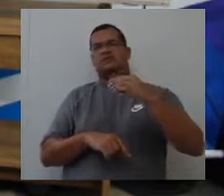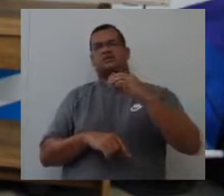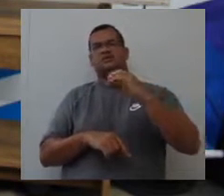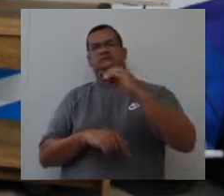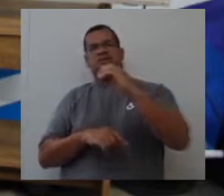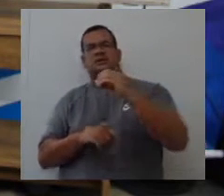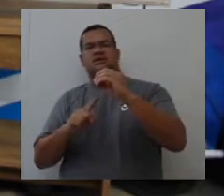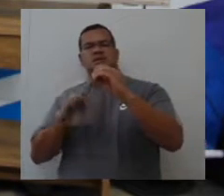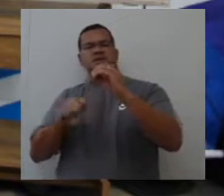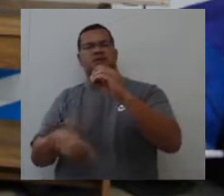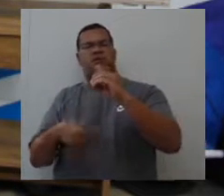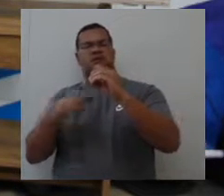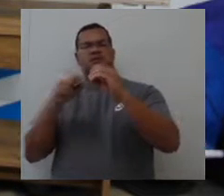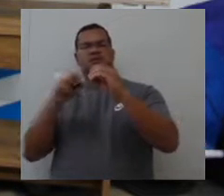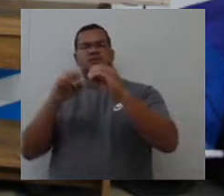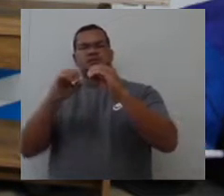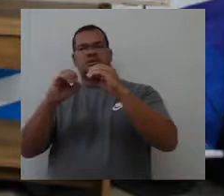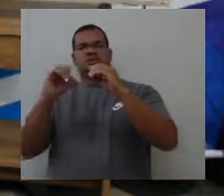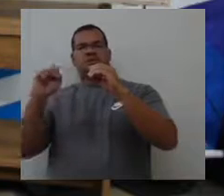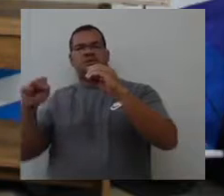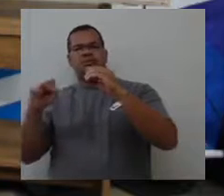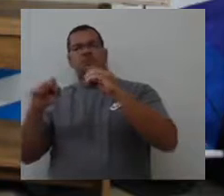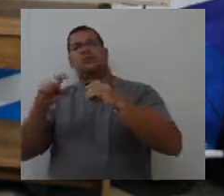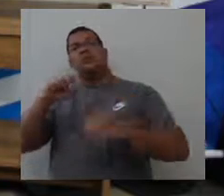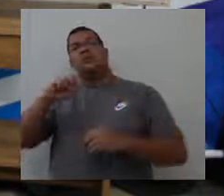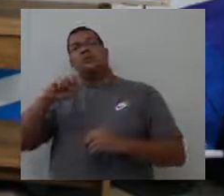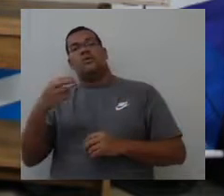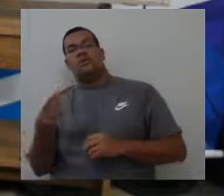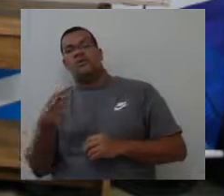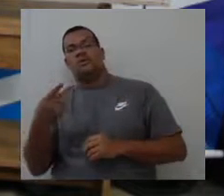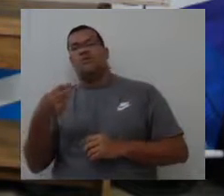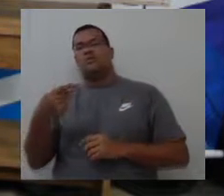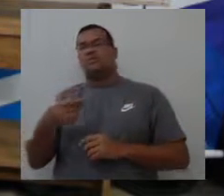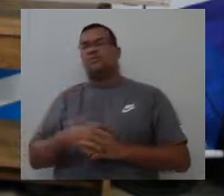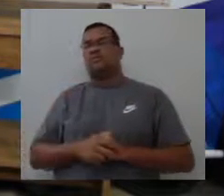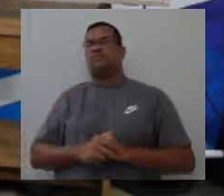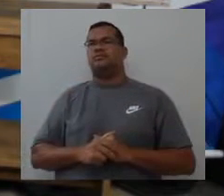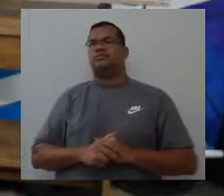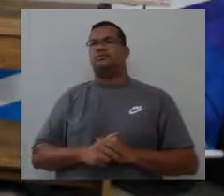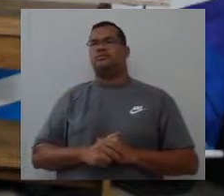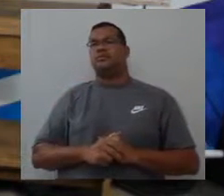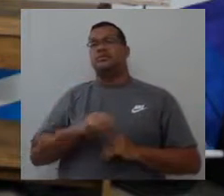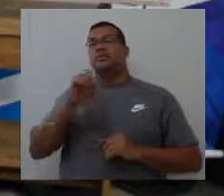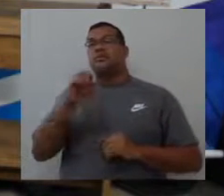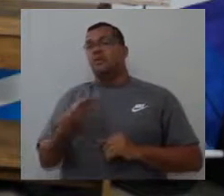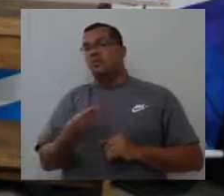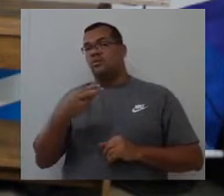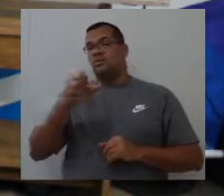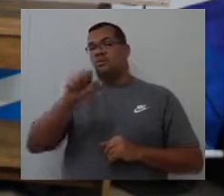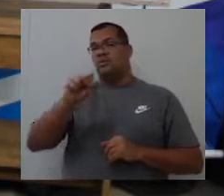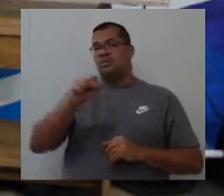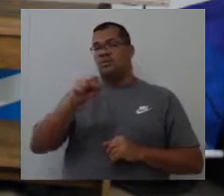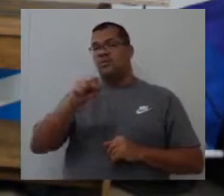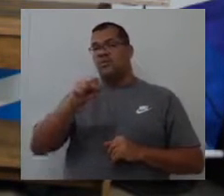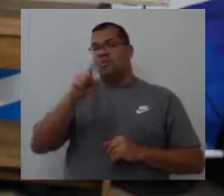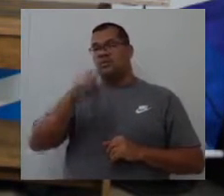fazendo a divisão do 8 pelo 100, encontraremos o resultado 0,08. Ou seja, encontramos aqui uma taxa